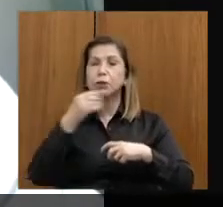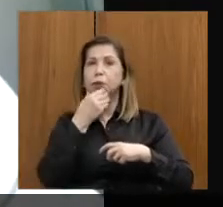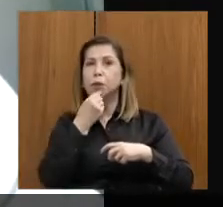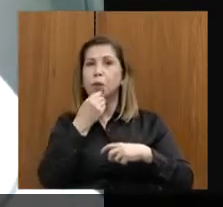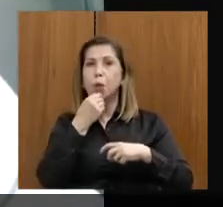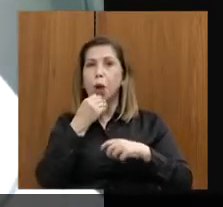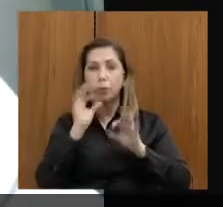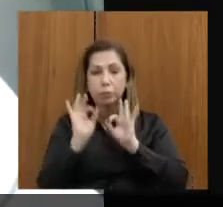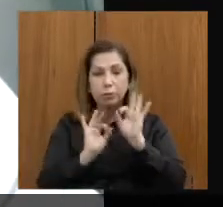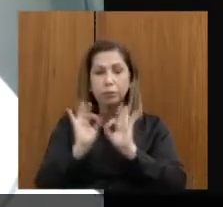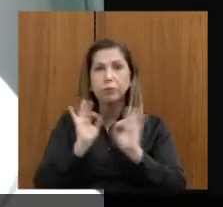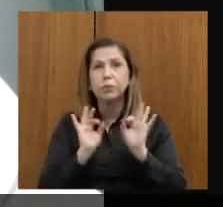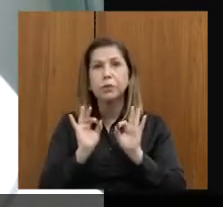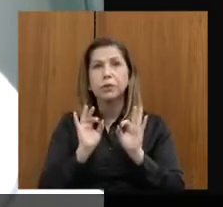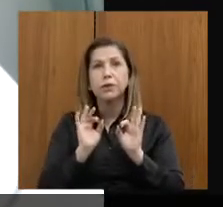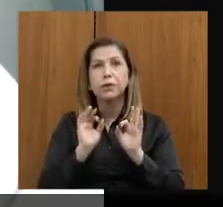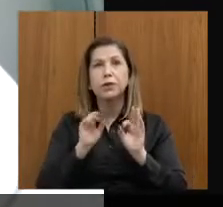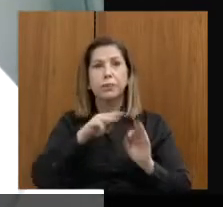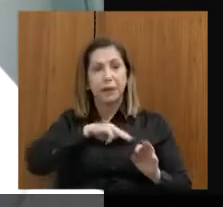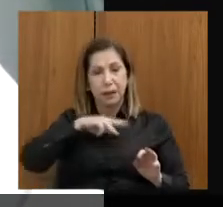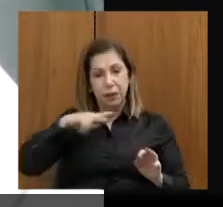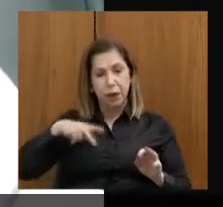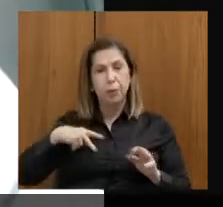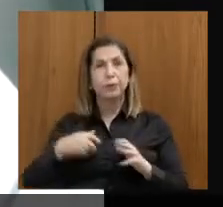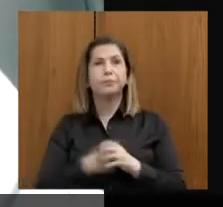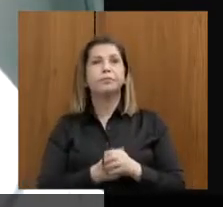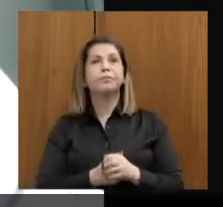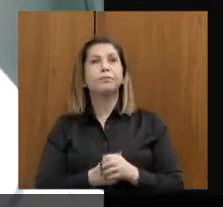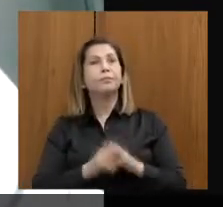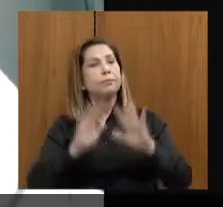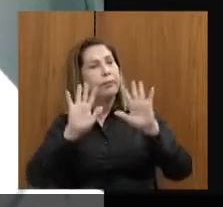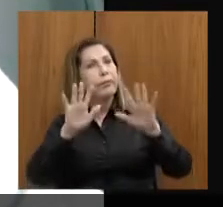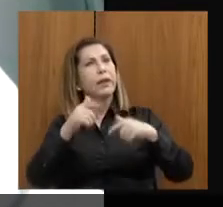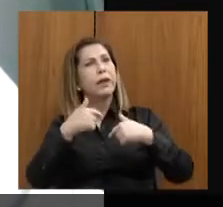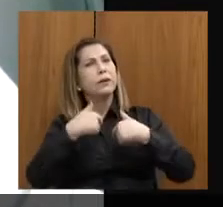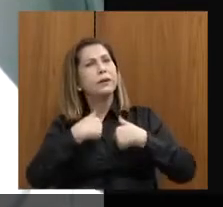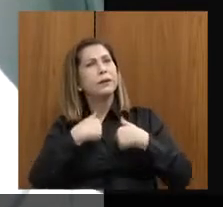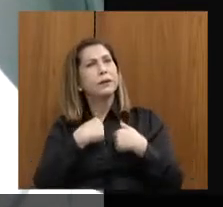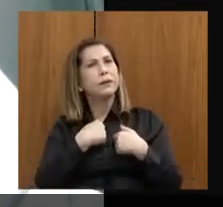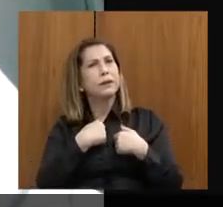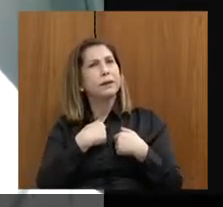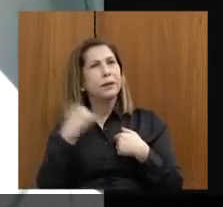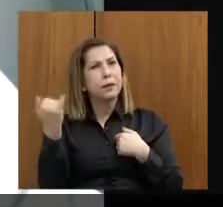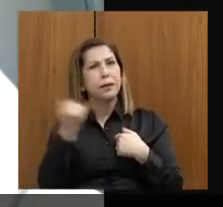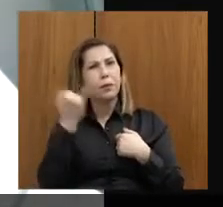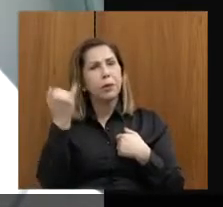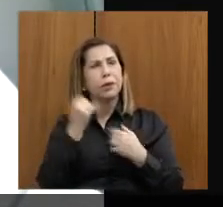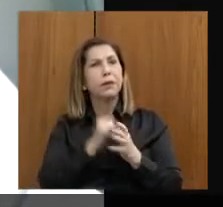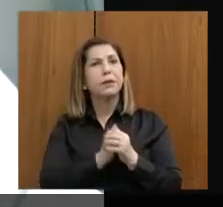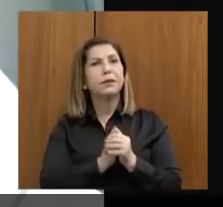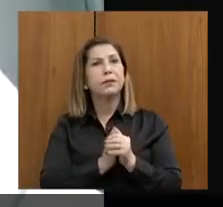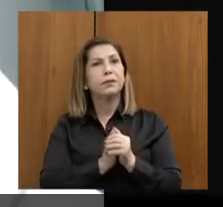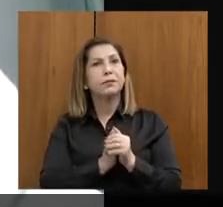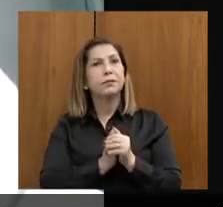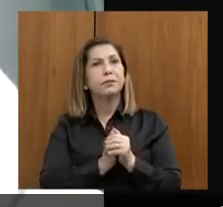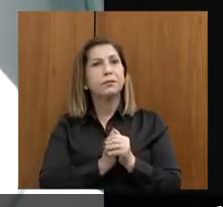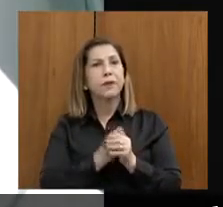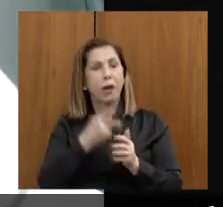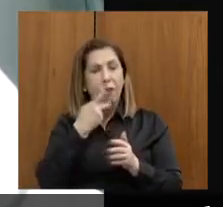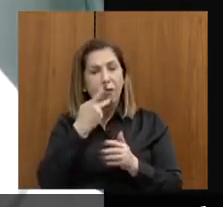mais procurado a atuação do MP agora o que eu senti Eu acho que vai ser Fundamental e explosão do